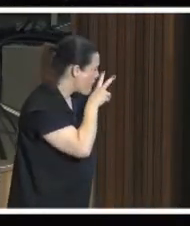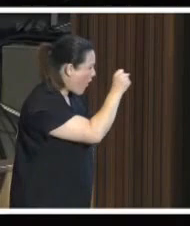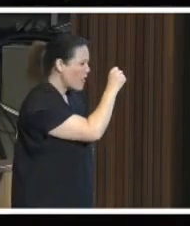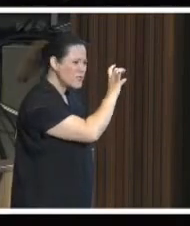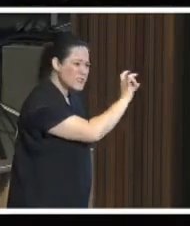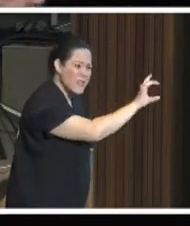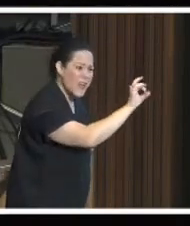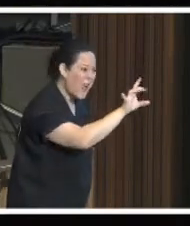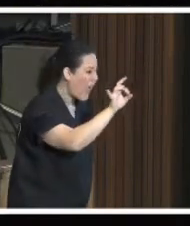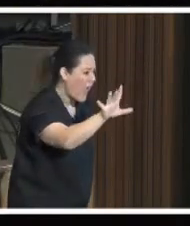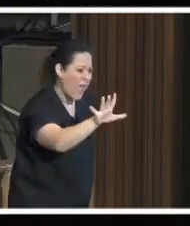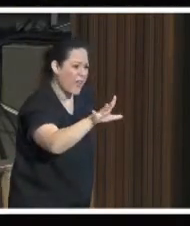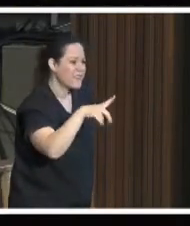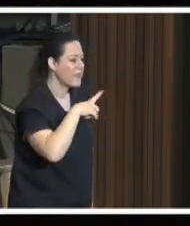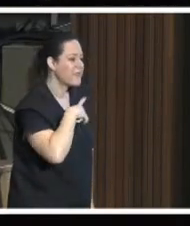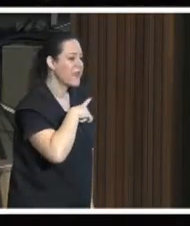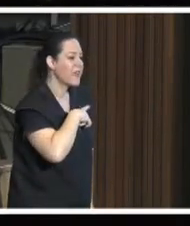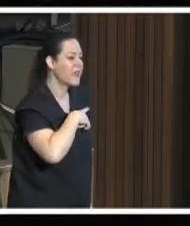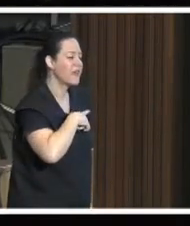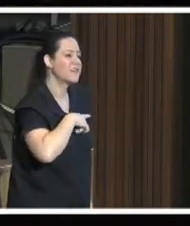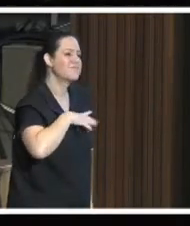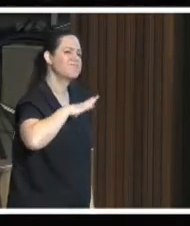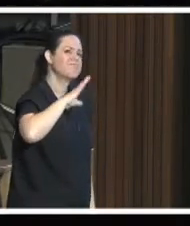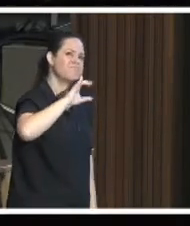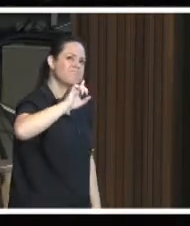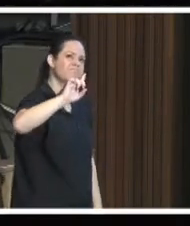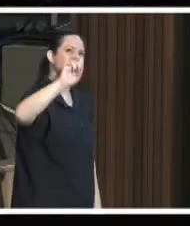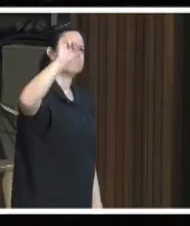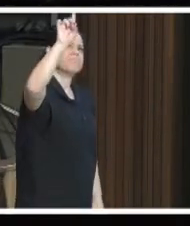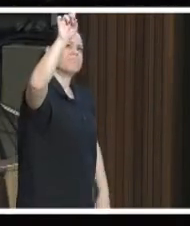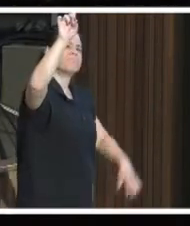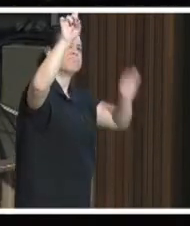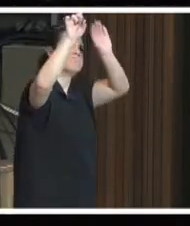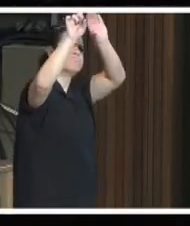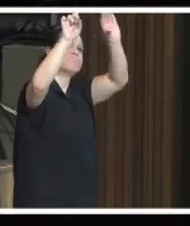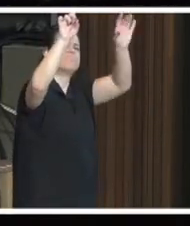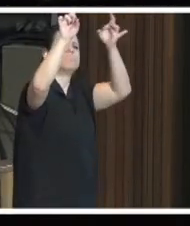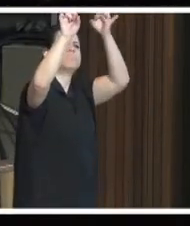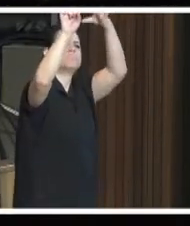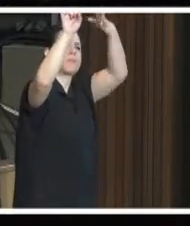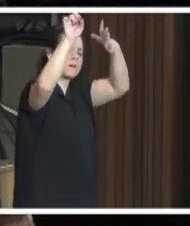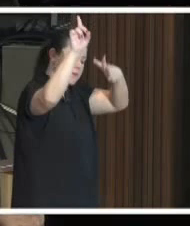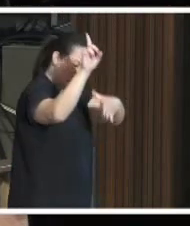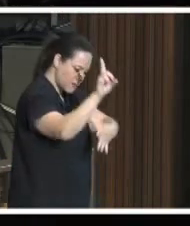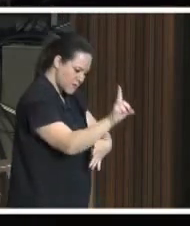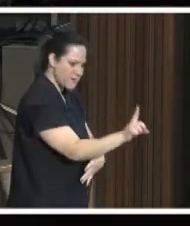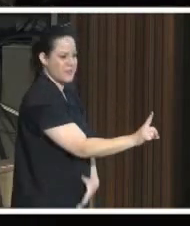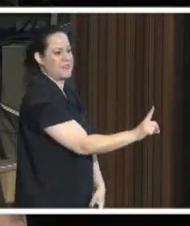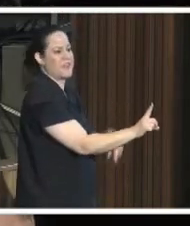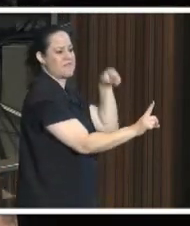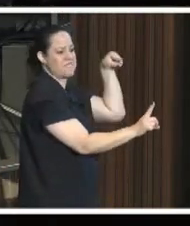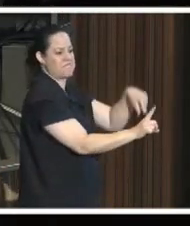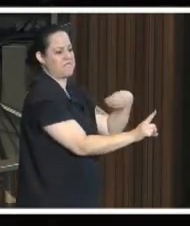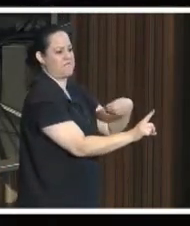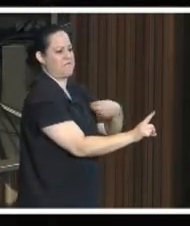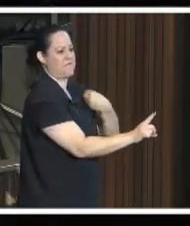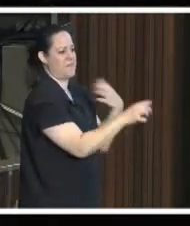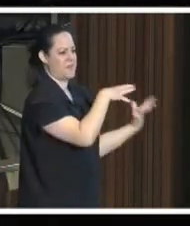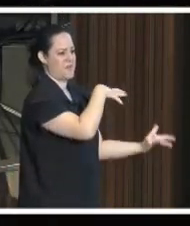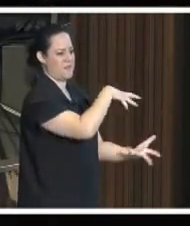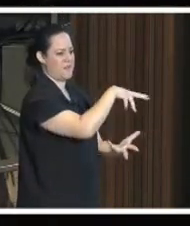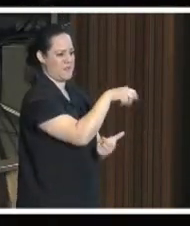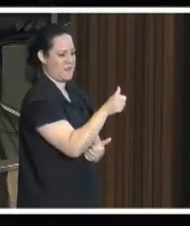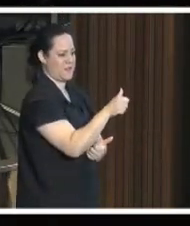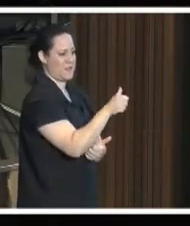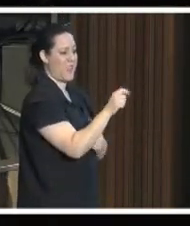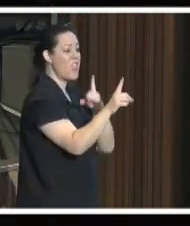nós, que ele deixou o seu céu para habitar aqui na terra, e essa é a mensagem do Natal. Ele veio ao